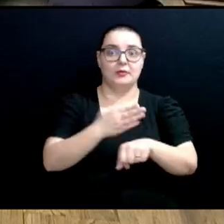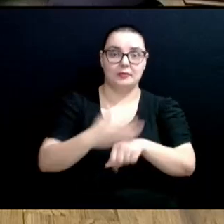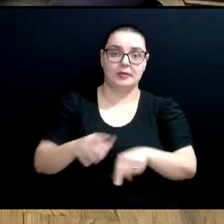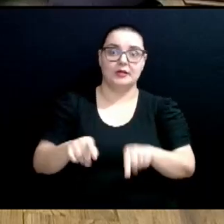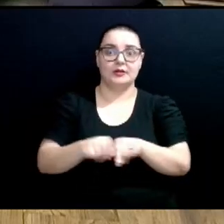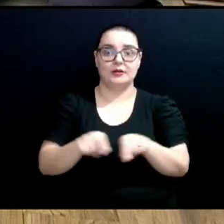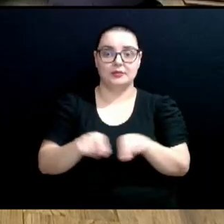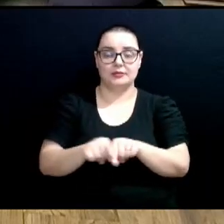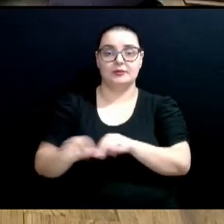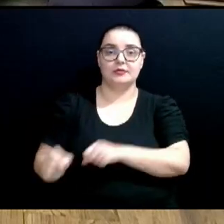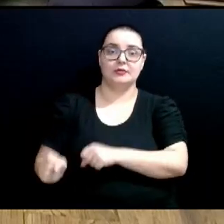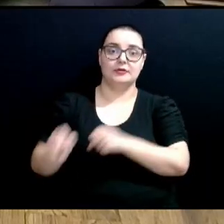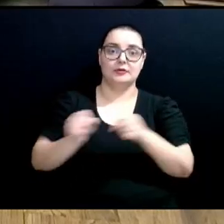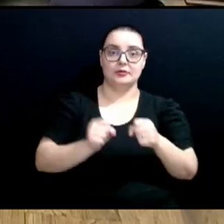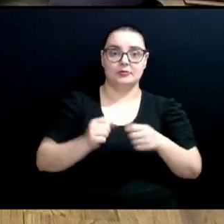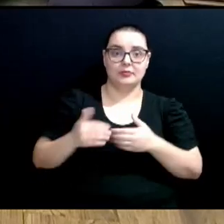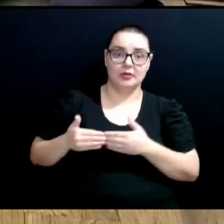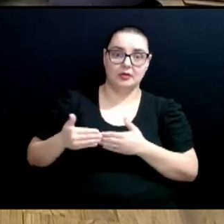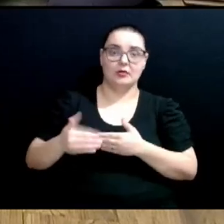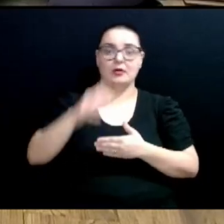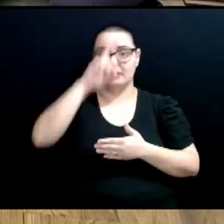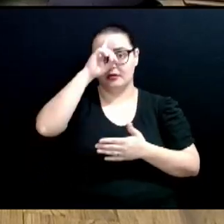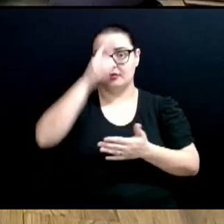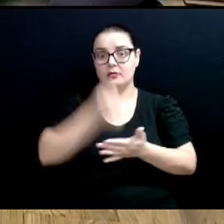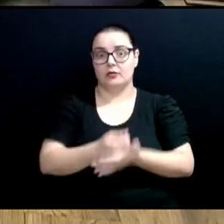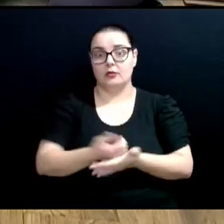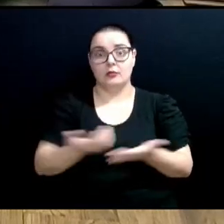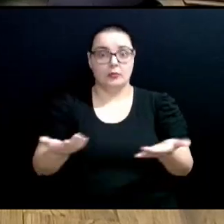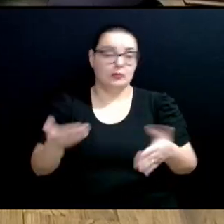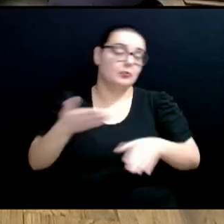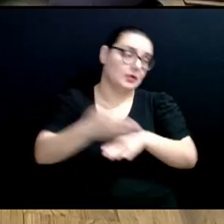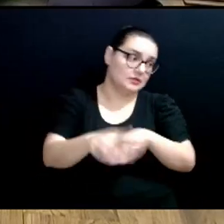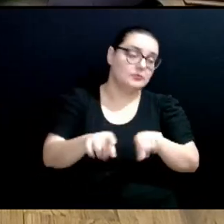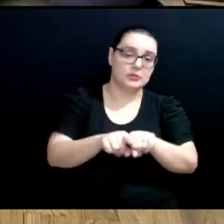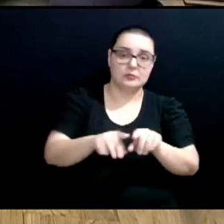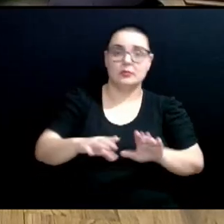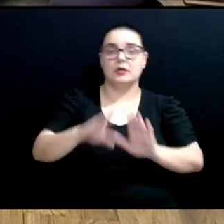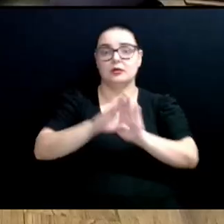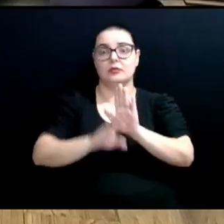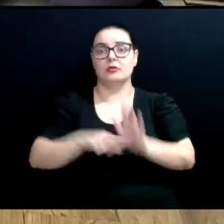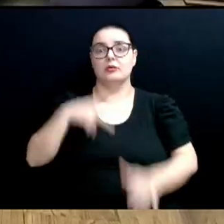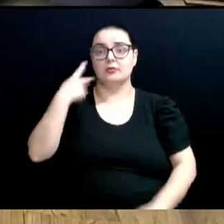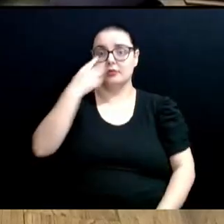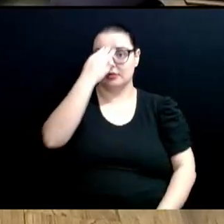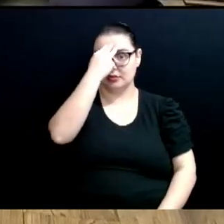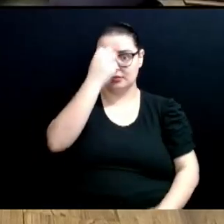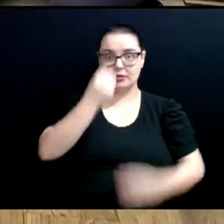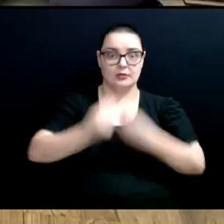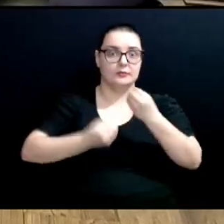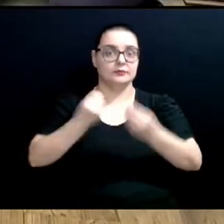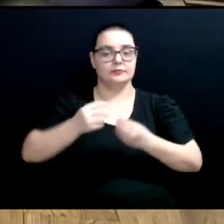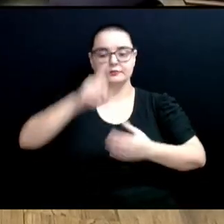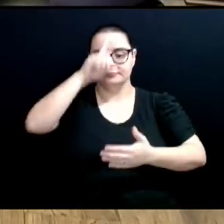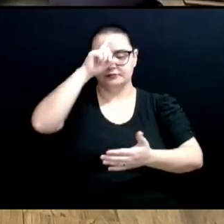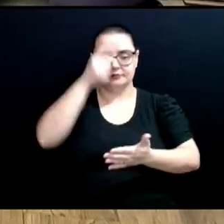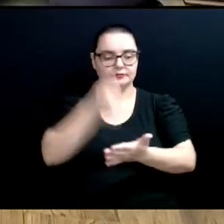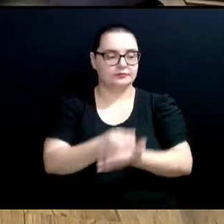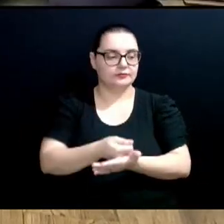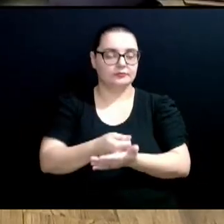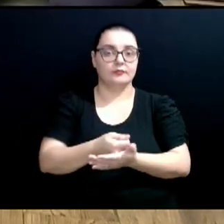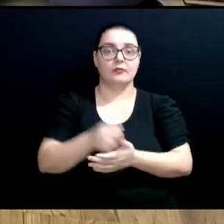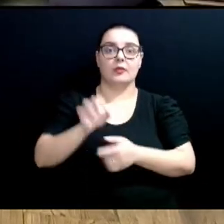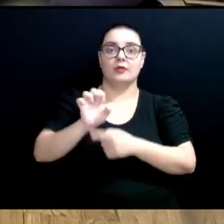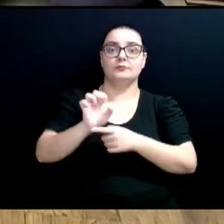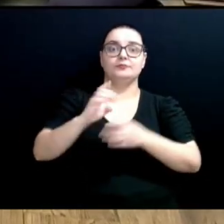povo à frente das decisões. Bom, participa do programa o vereador Wagner Romão. Como é que você define, o Estado Democrático